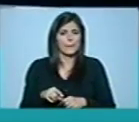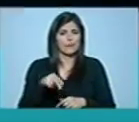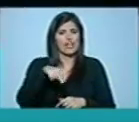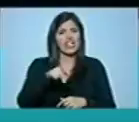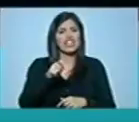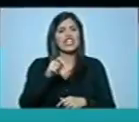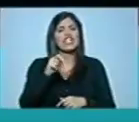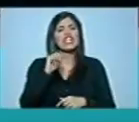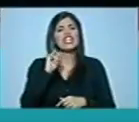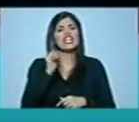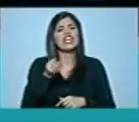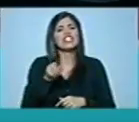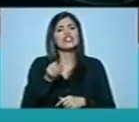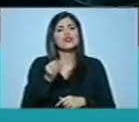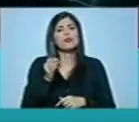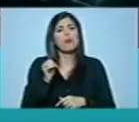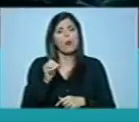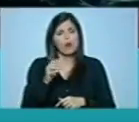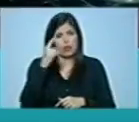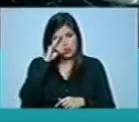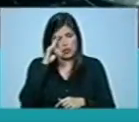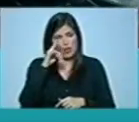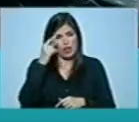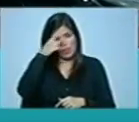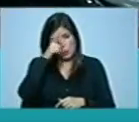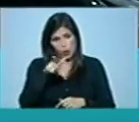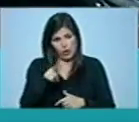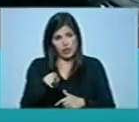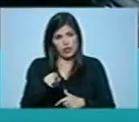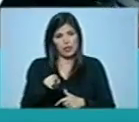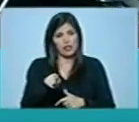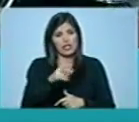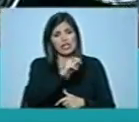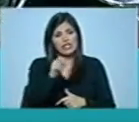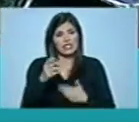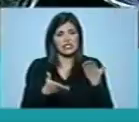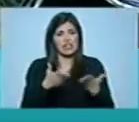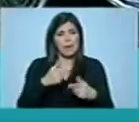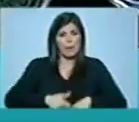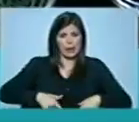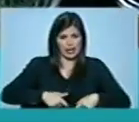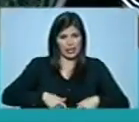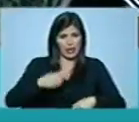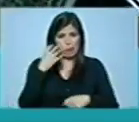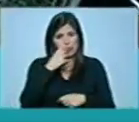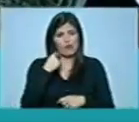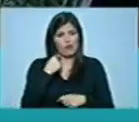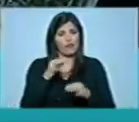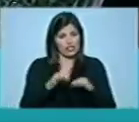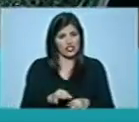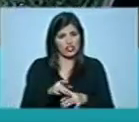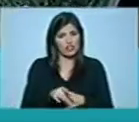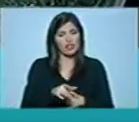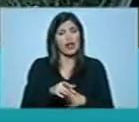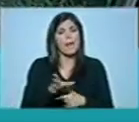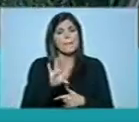Nispo de boi. É mesmo nispo? É, nispo. Tu não sabes o que é nispo. Nunca 300 gramas de barriga de porco fresca. Mais 300 gramas de